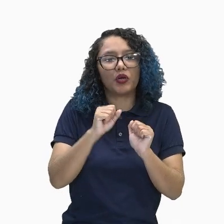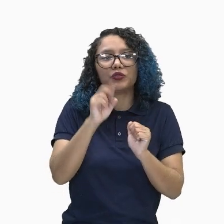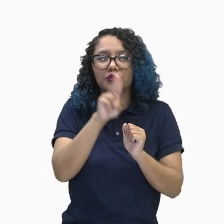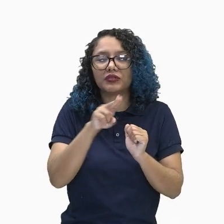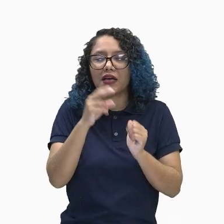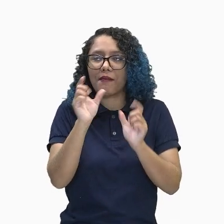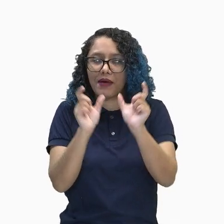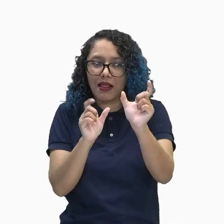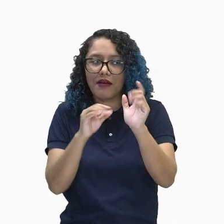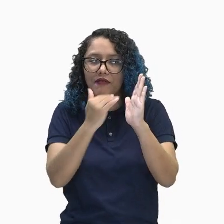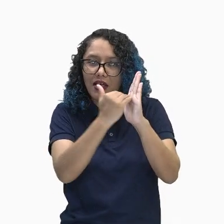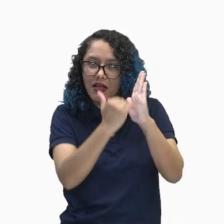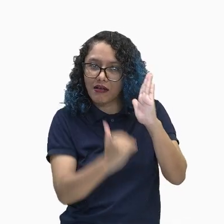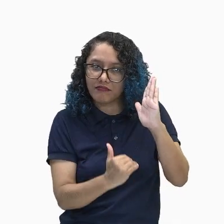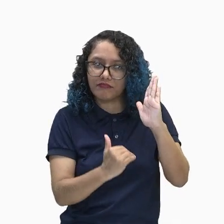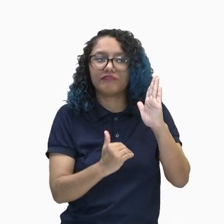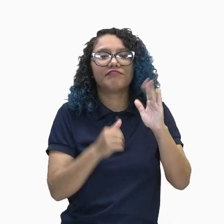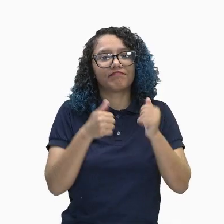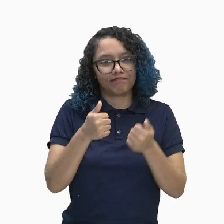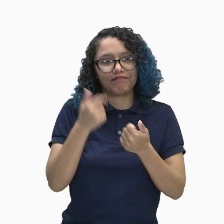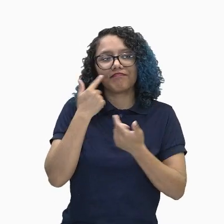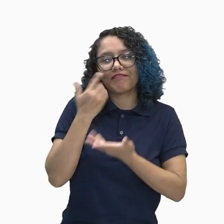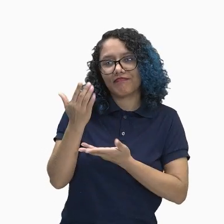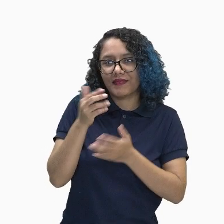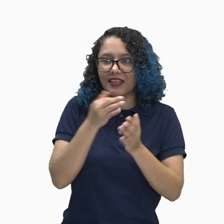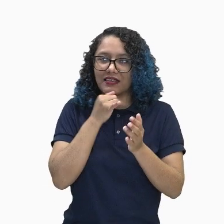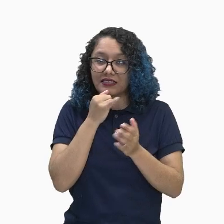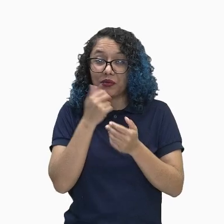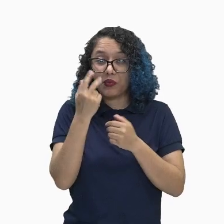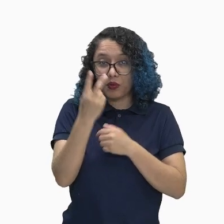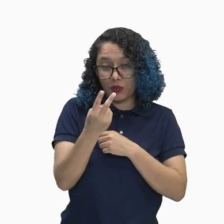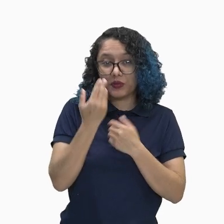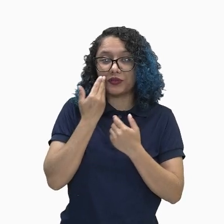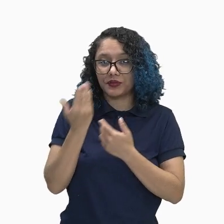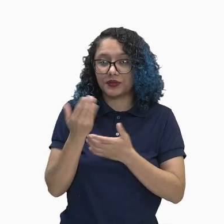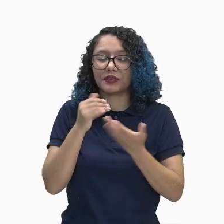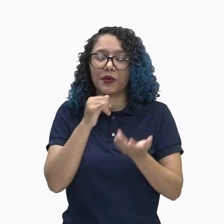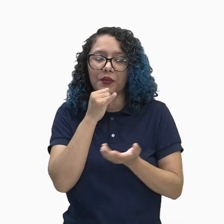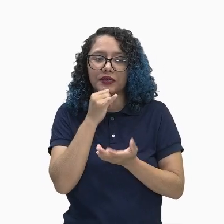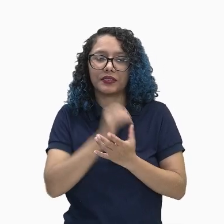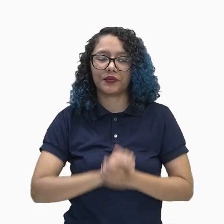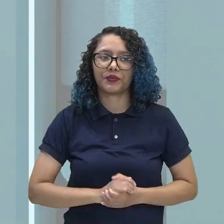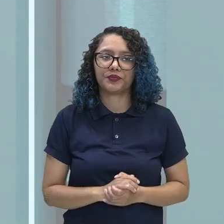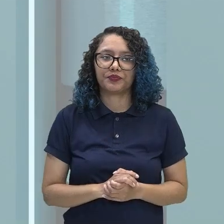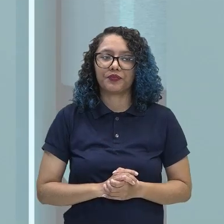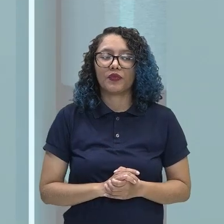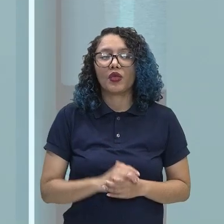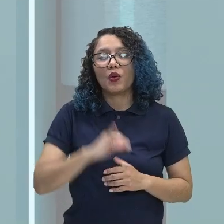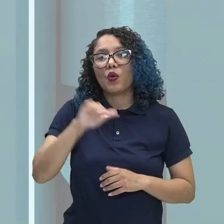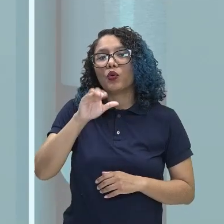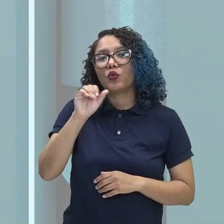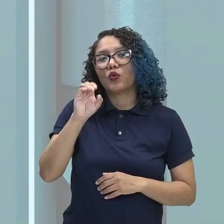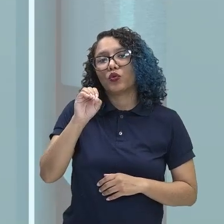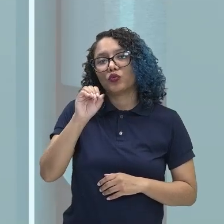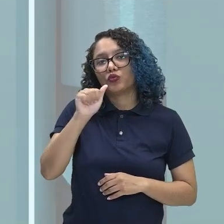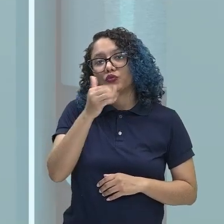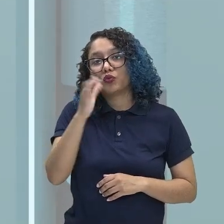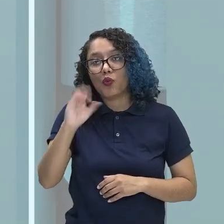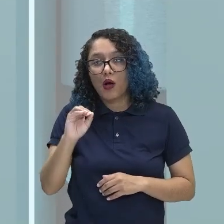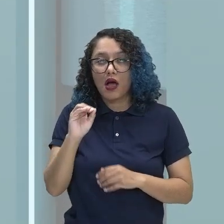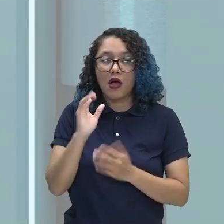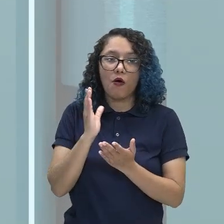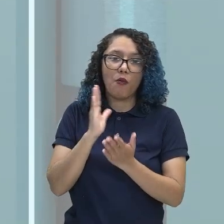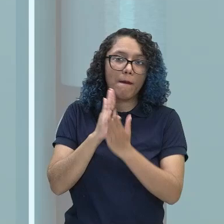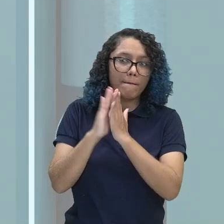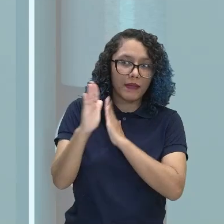Então, esses são os dois exemplos, né? Quando eu digo, por exemplo, João partiu para